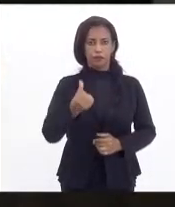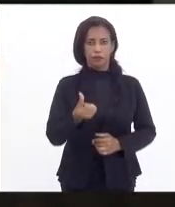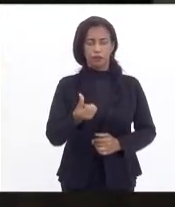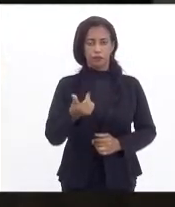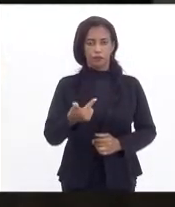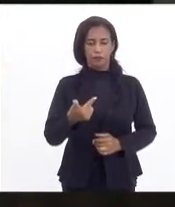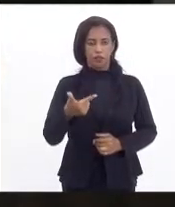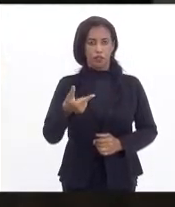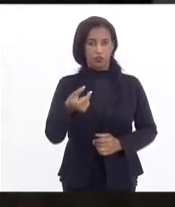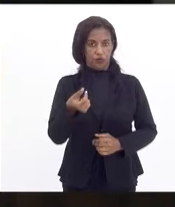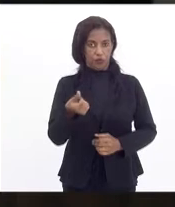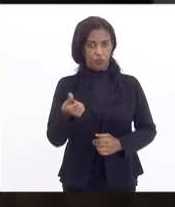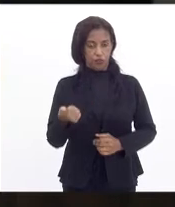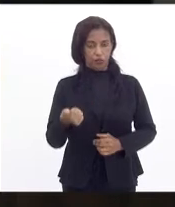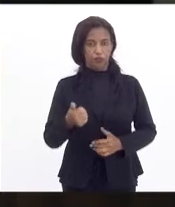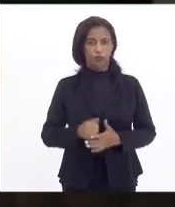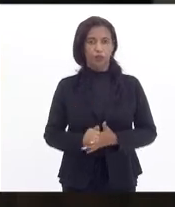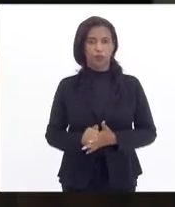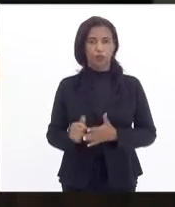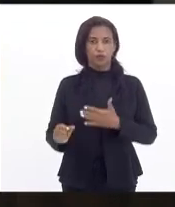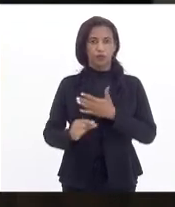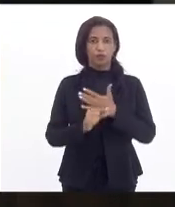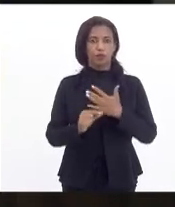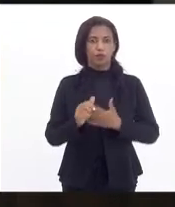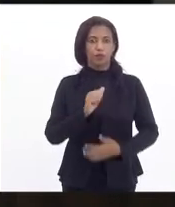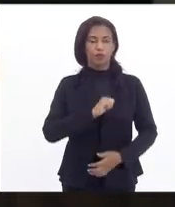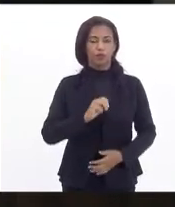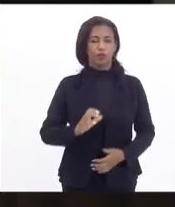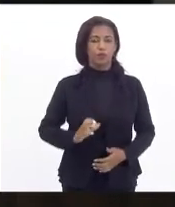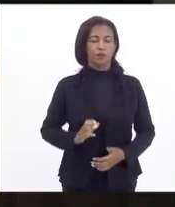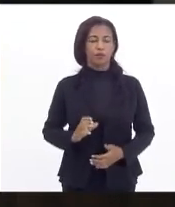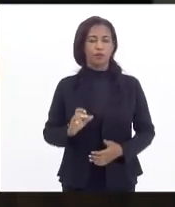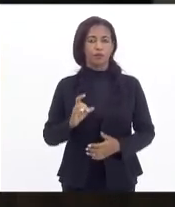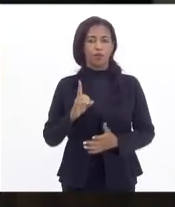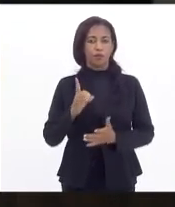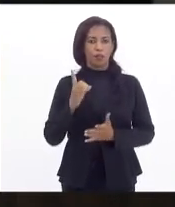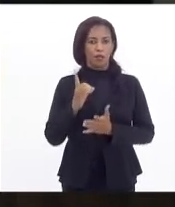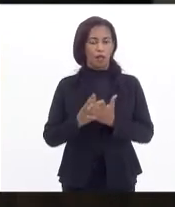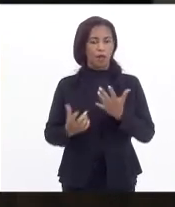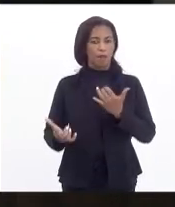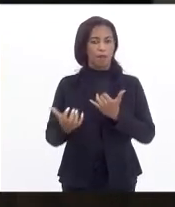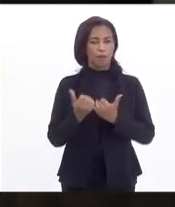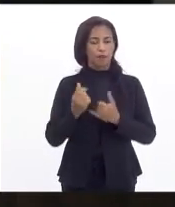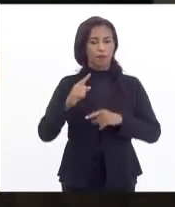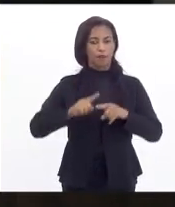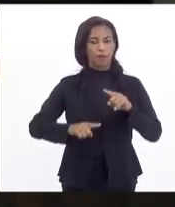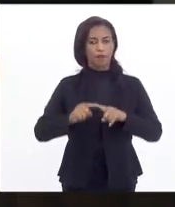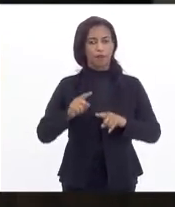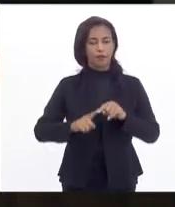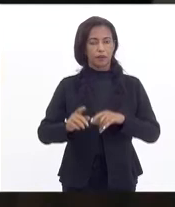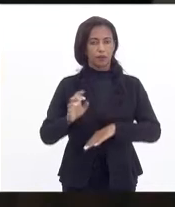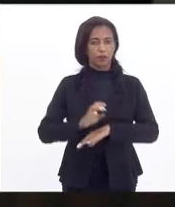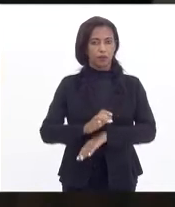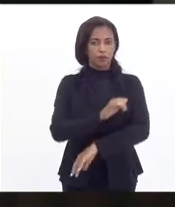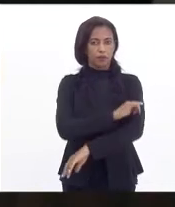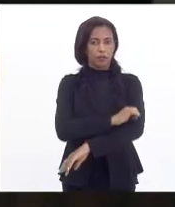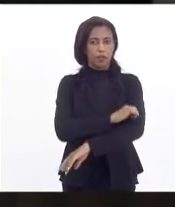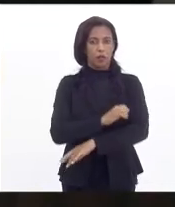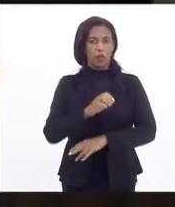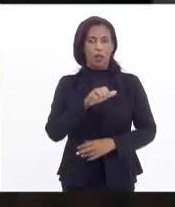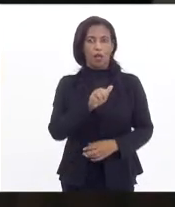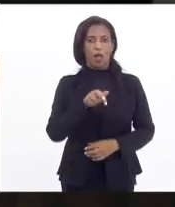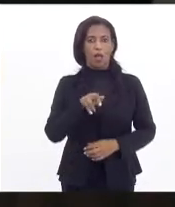4962 de 2021, de autoria do deputado André Siciliano, que declara patrimônio material do Estado do Rio de Janeiro o armazém